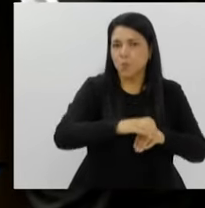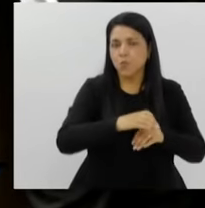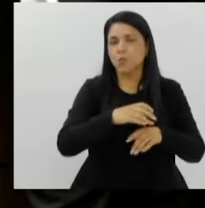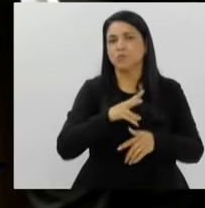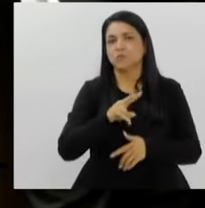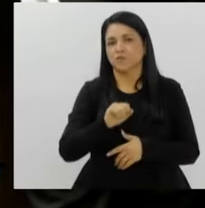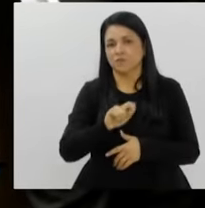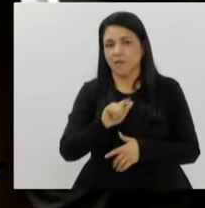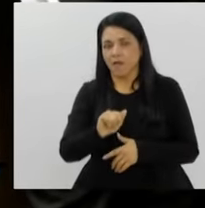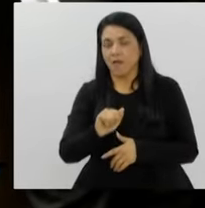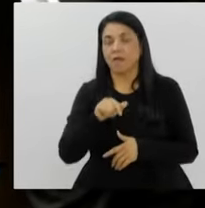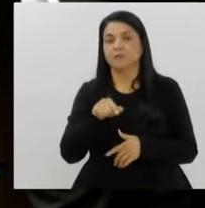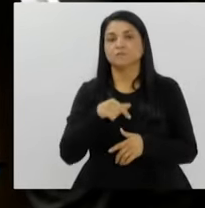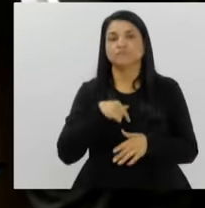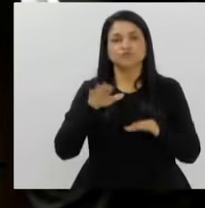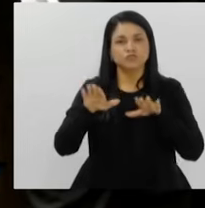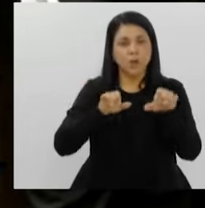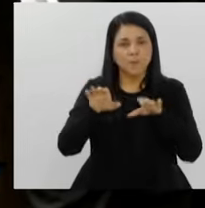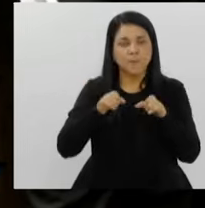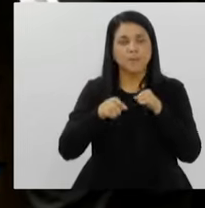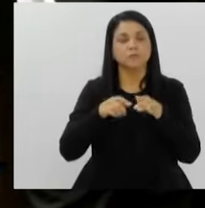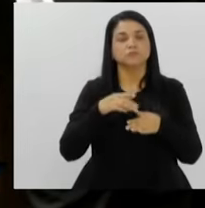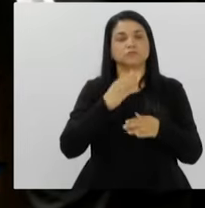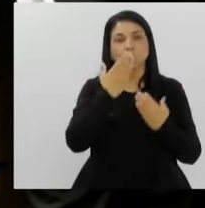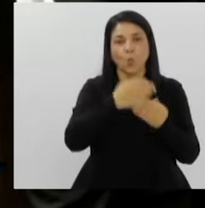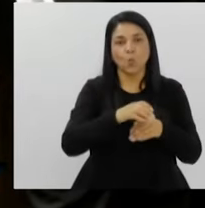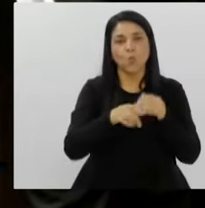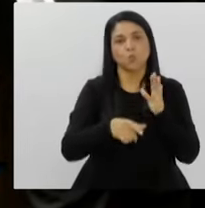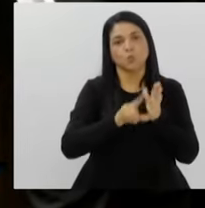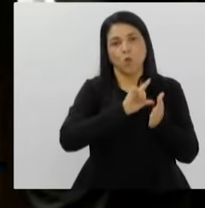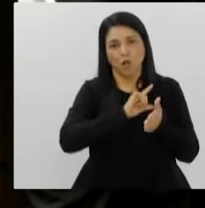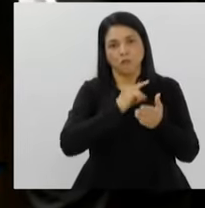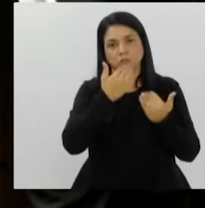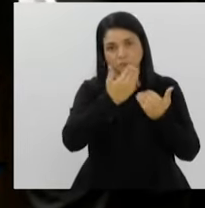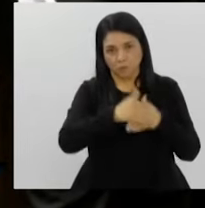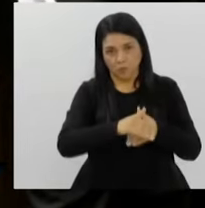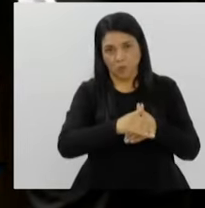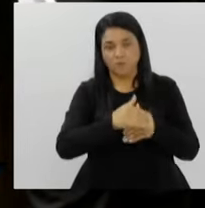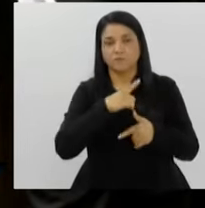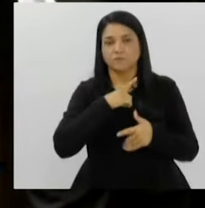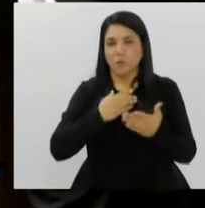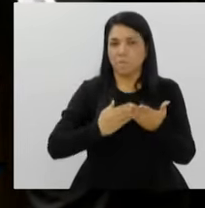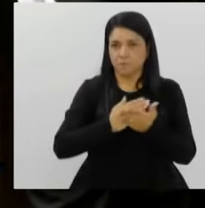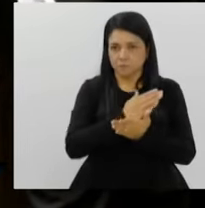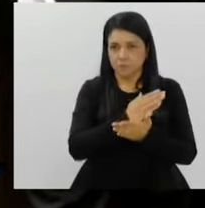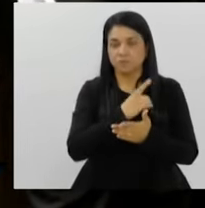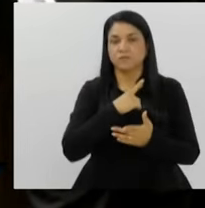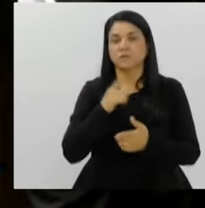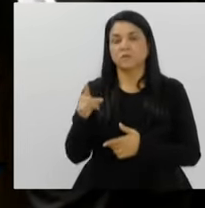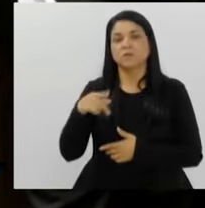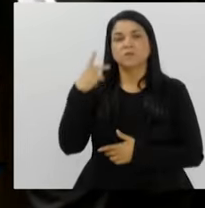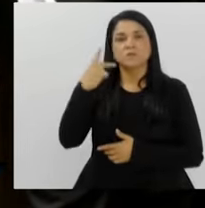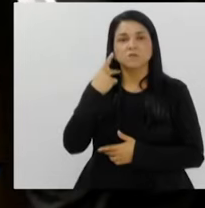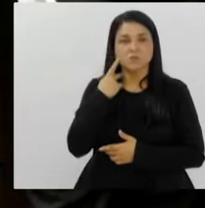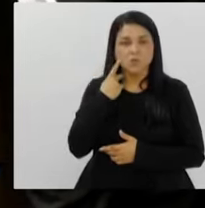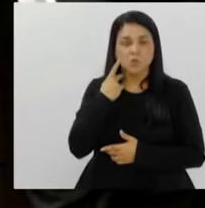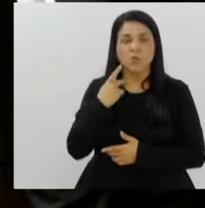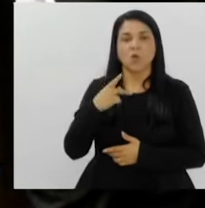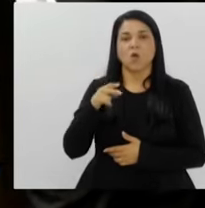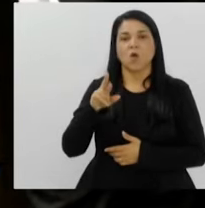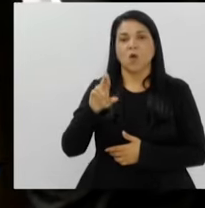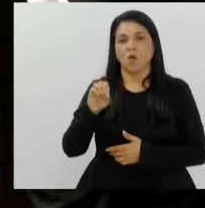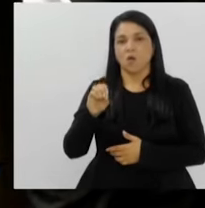concurso, para o chamamento de concursos anteriores, inclusive aqui com a contribuição da Assembleia, doutor Robson, Vossa Excelência, que entrou nessa